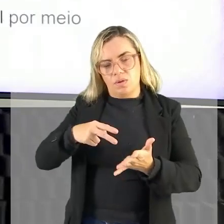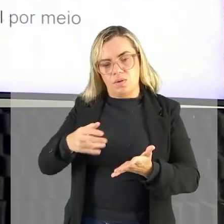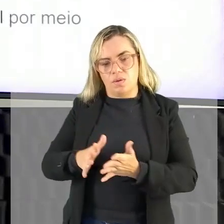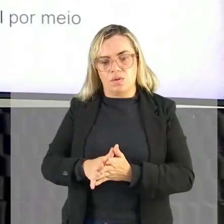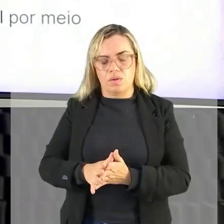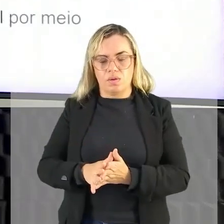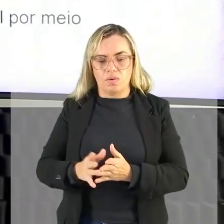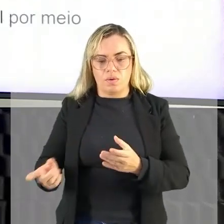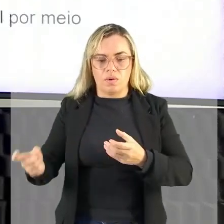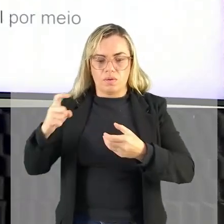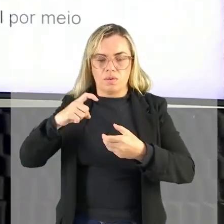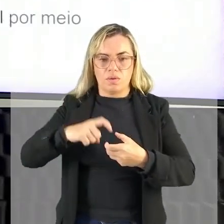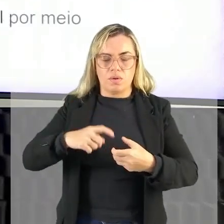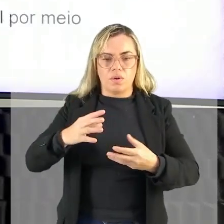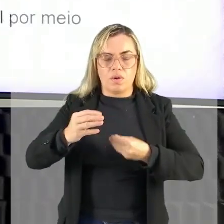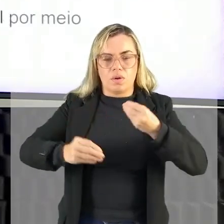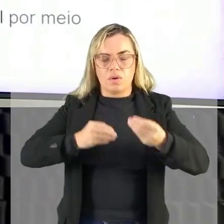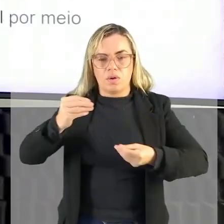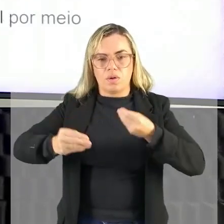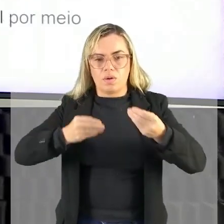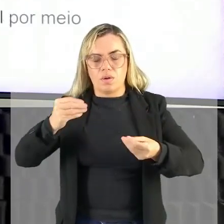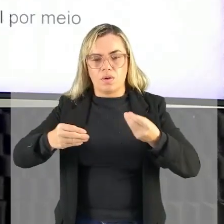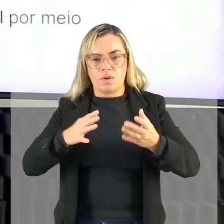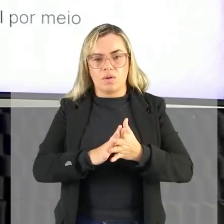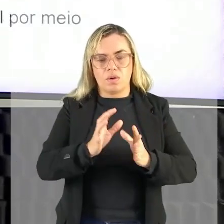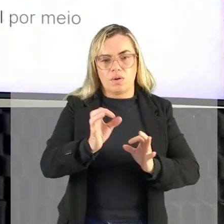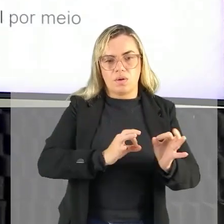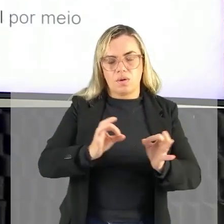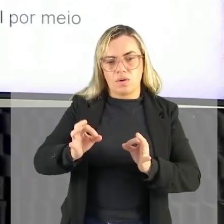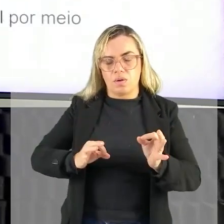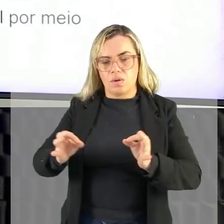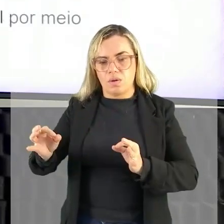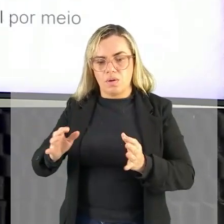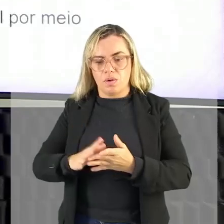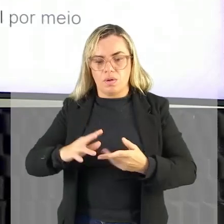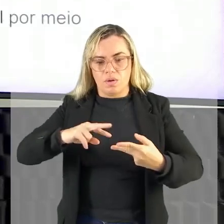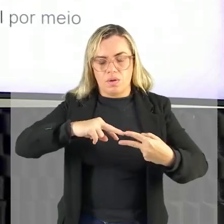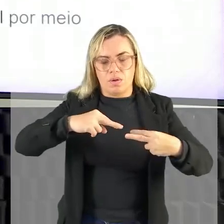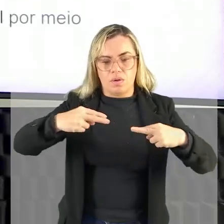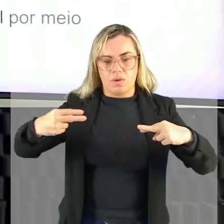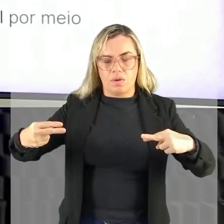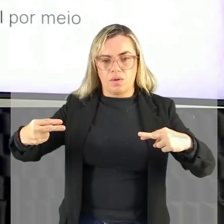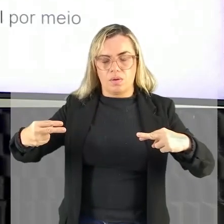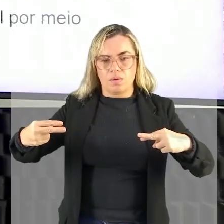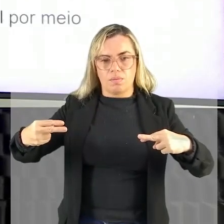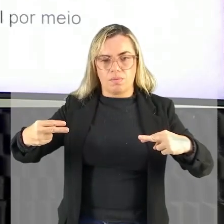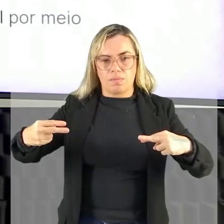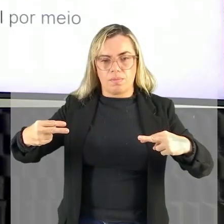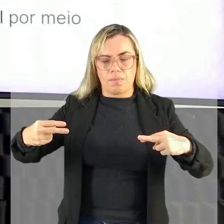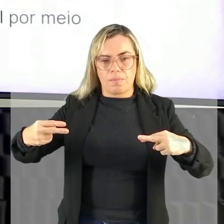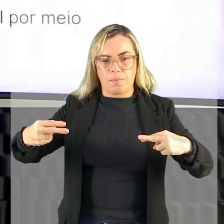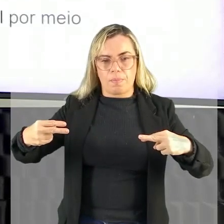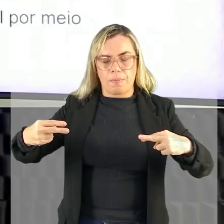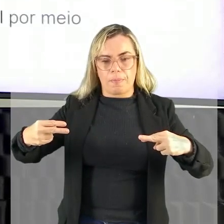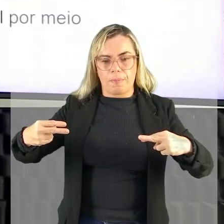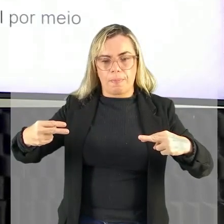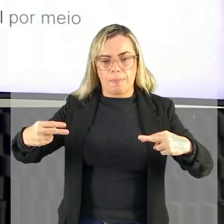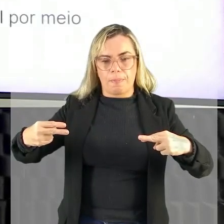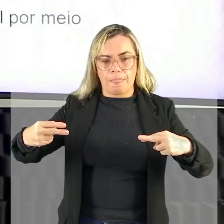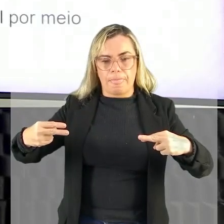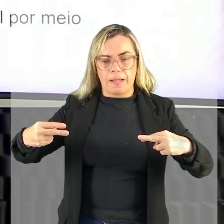né? Como é que aquela sequenciazinha que a gente aprendeu, o DNA, ele